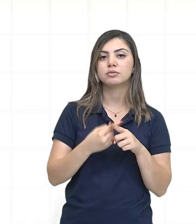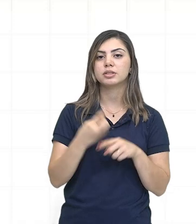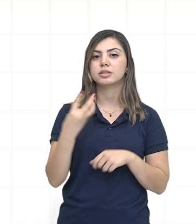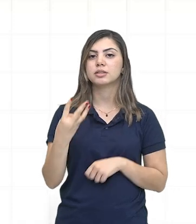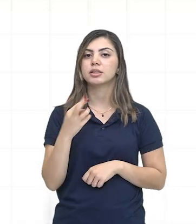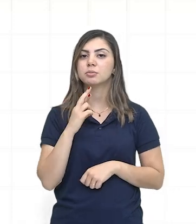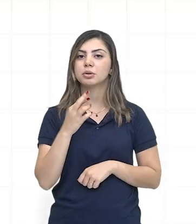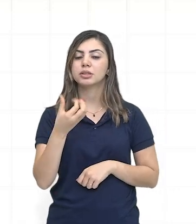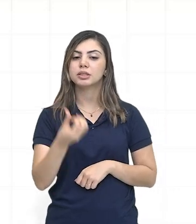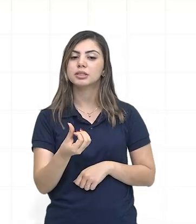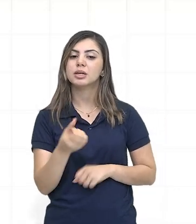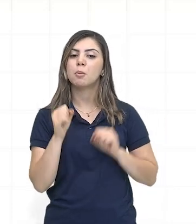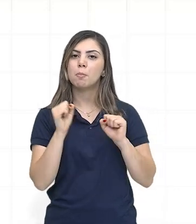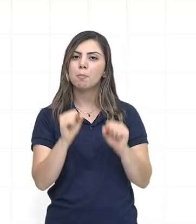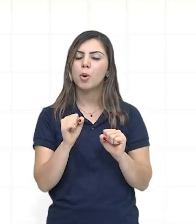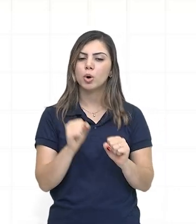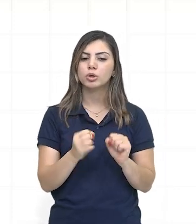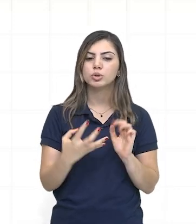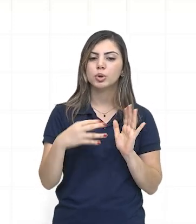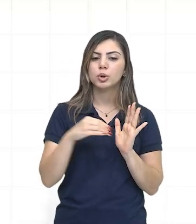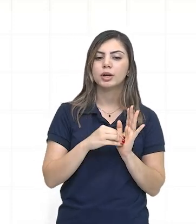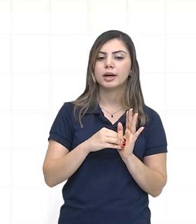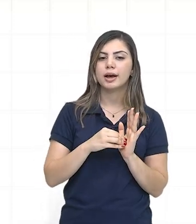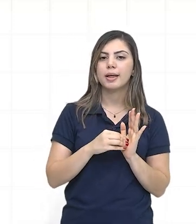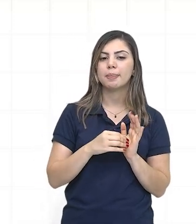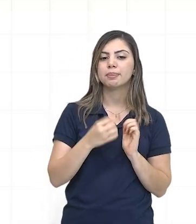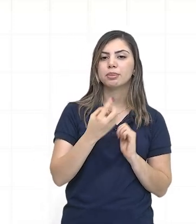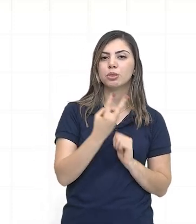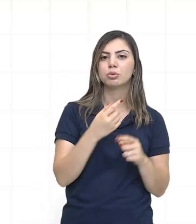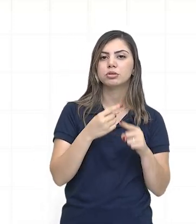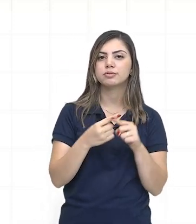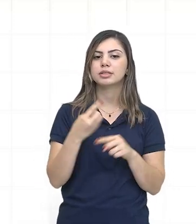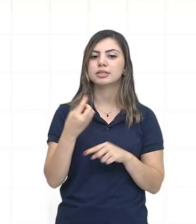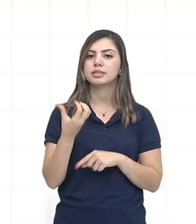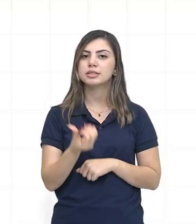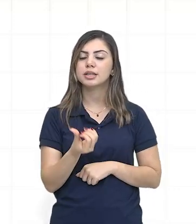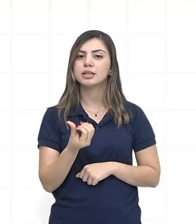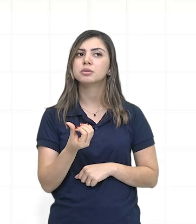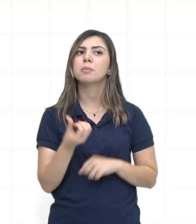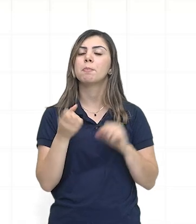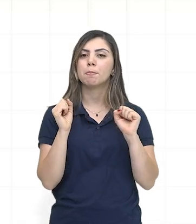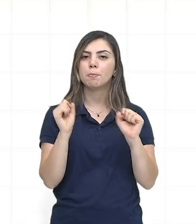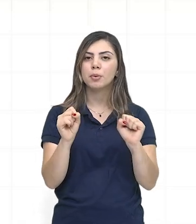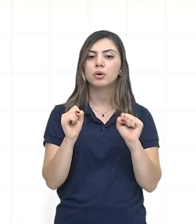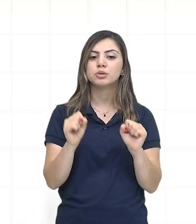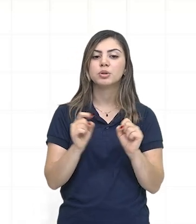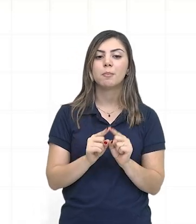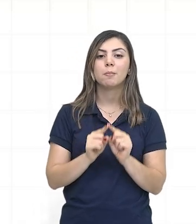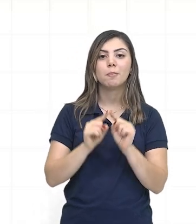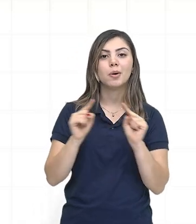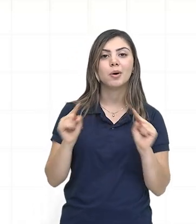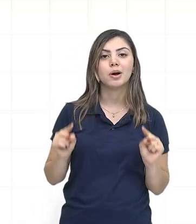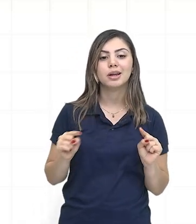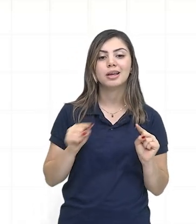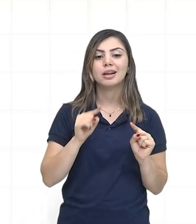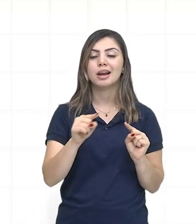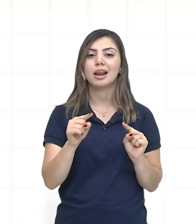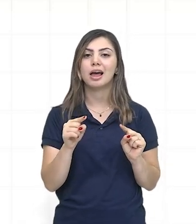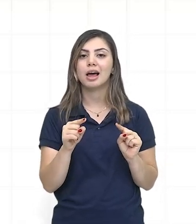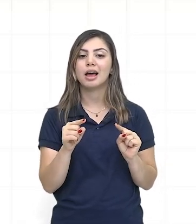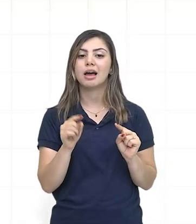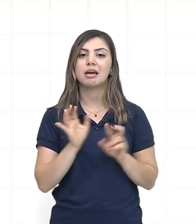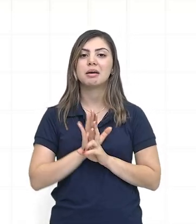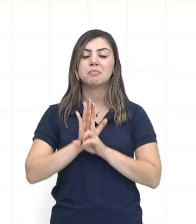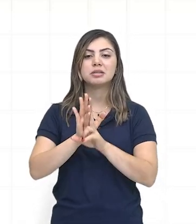A gente pode escrever o 12 como 2 vezes 6? Pode. Só que essa aqui não é a